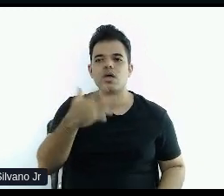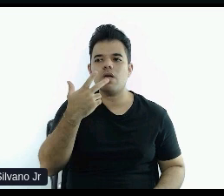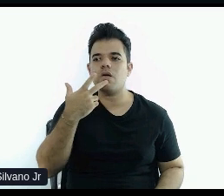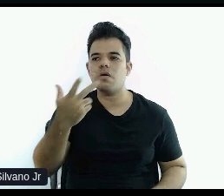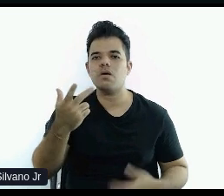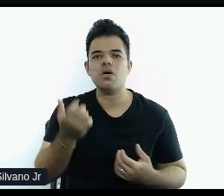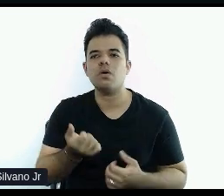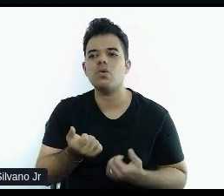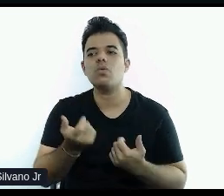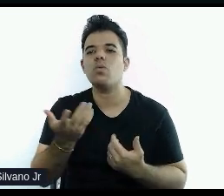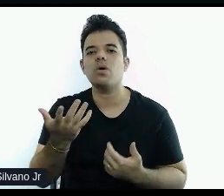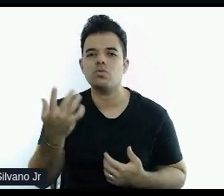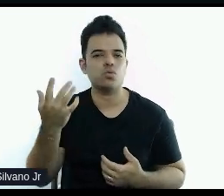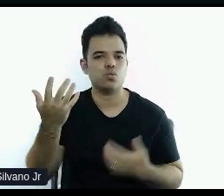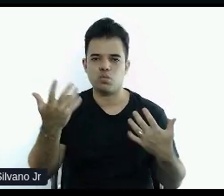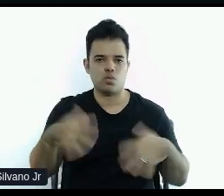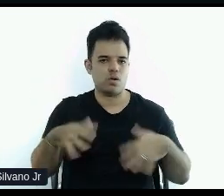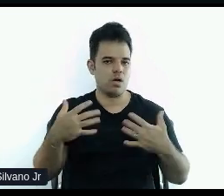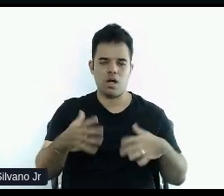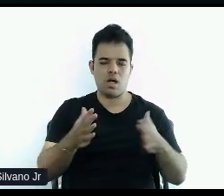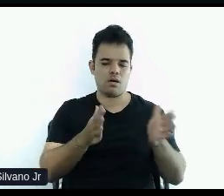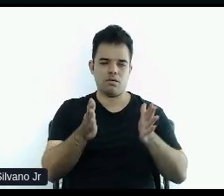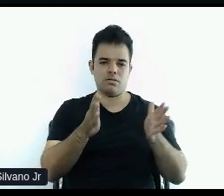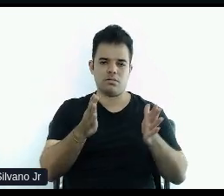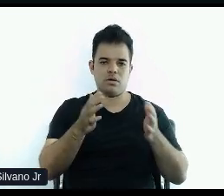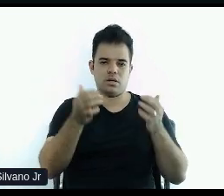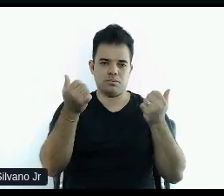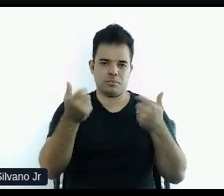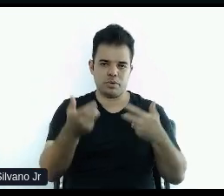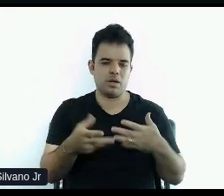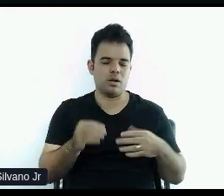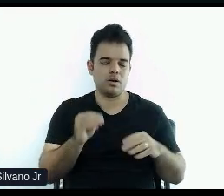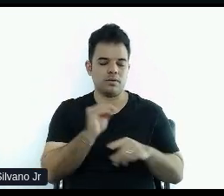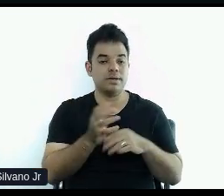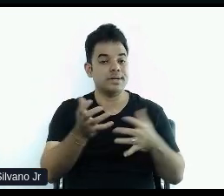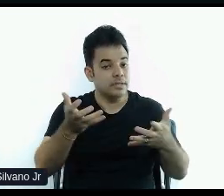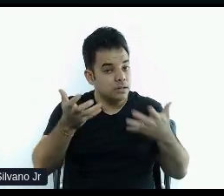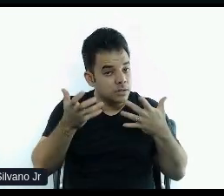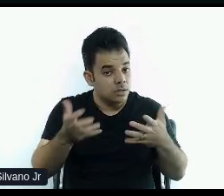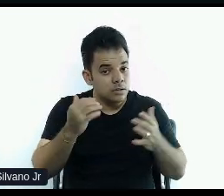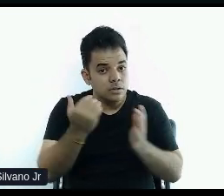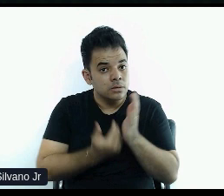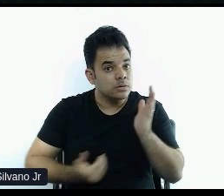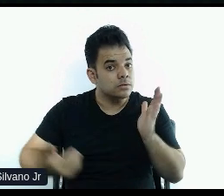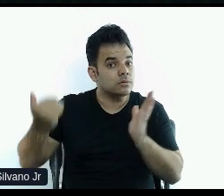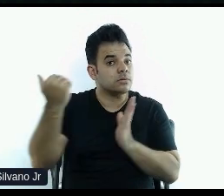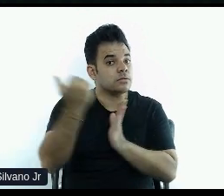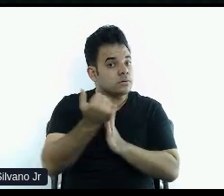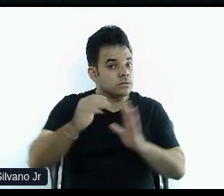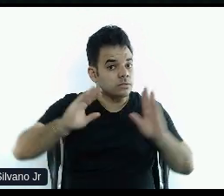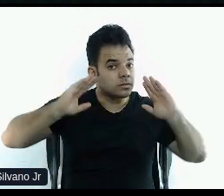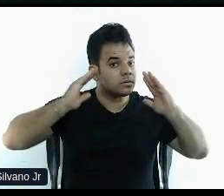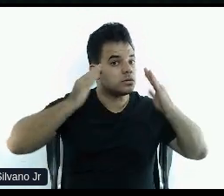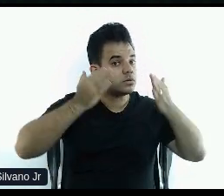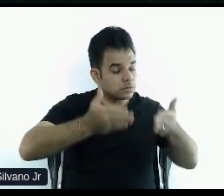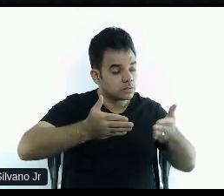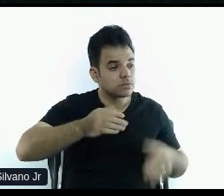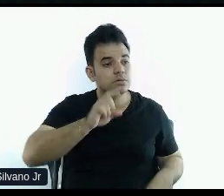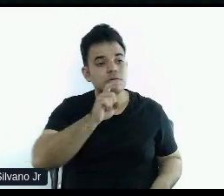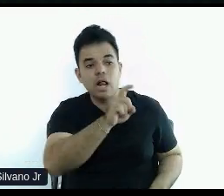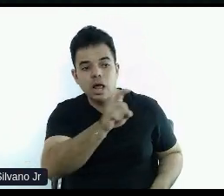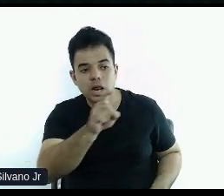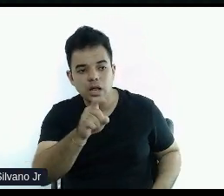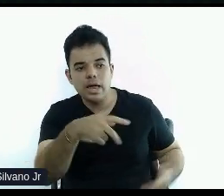produtos internos ali eram acessíveis. A gente, de fato, queria ser mais intencional, indicando quais eram as